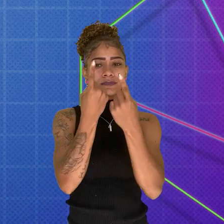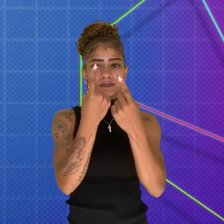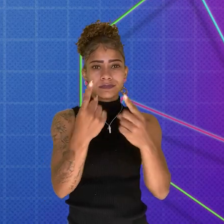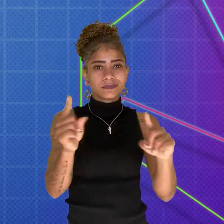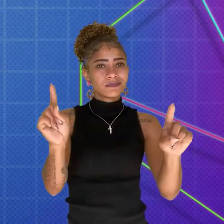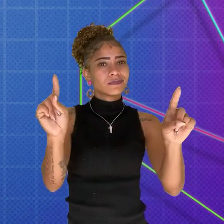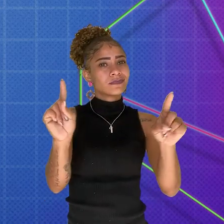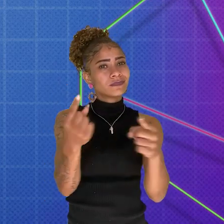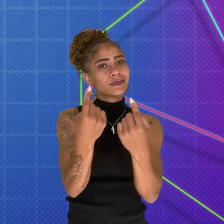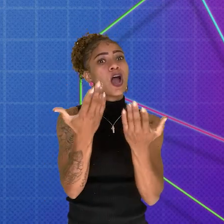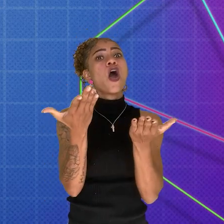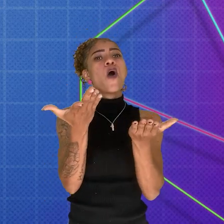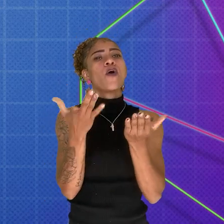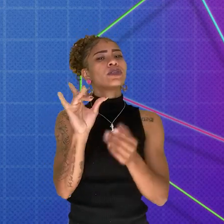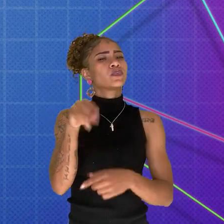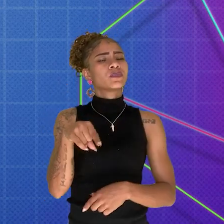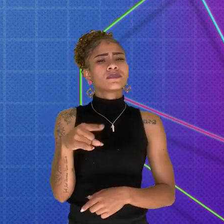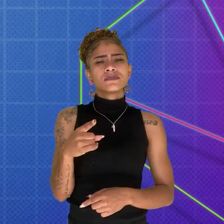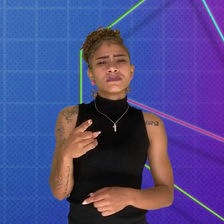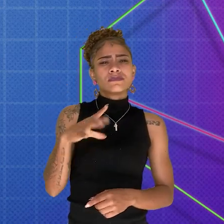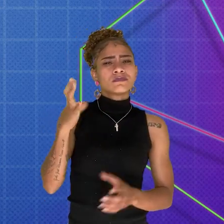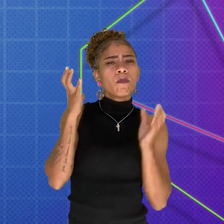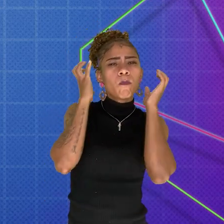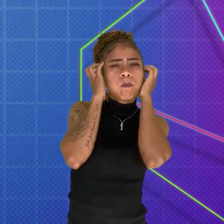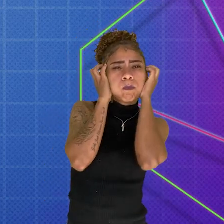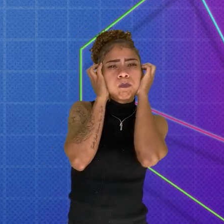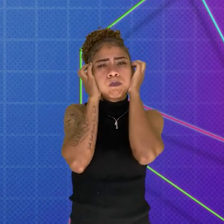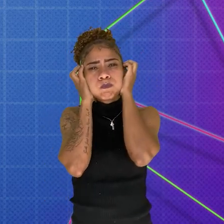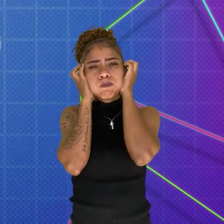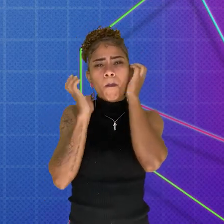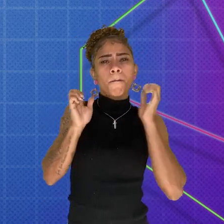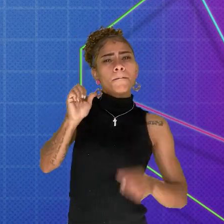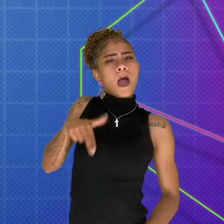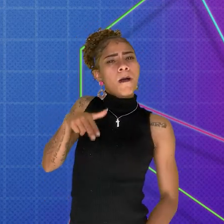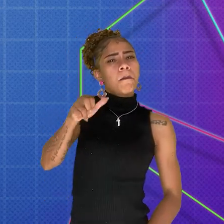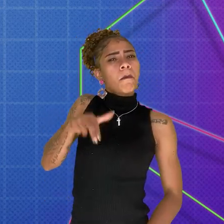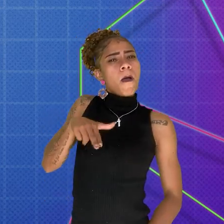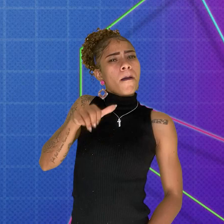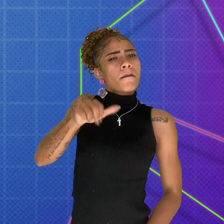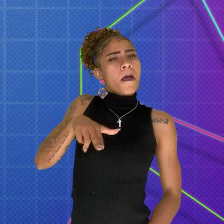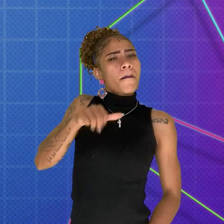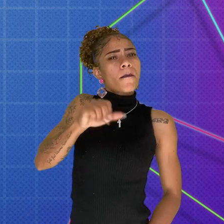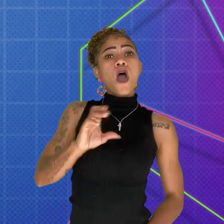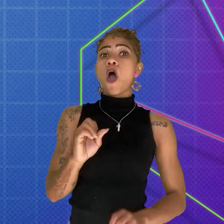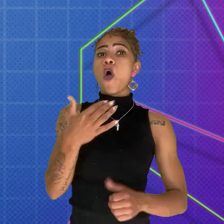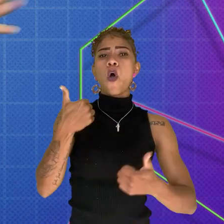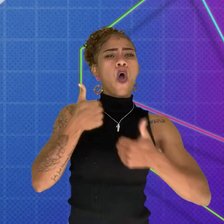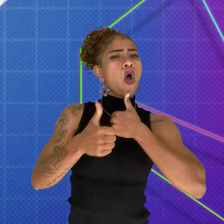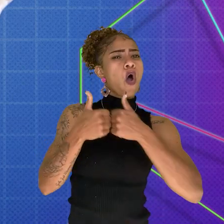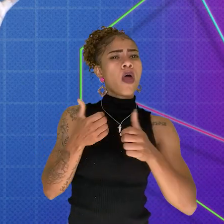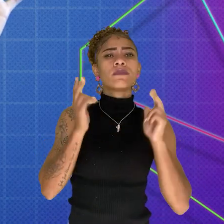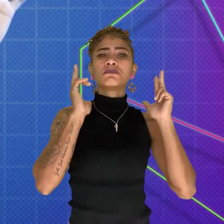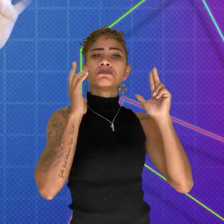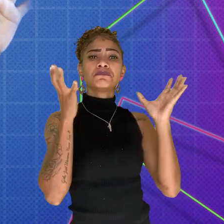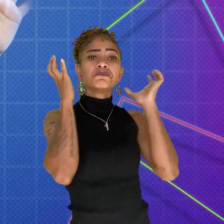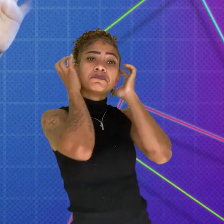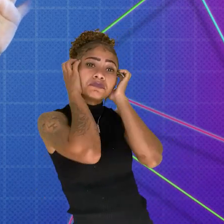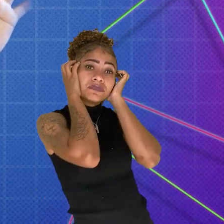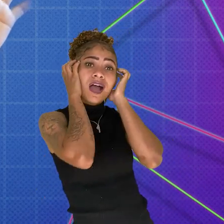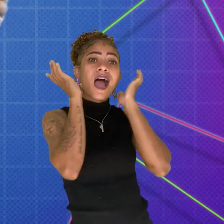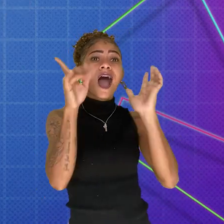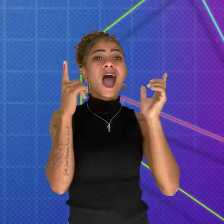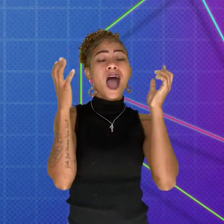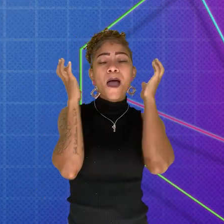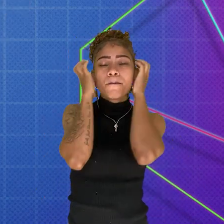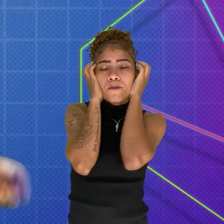da música. Hoje, não é raro ver pessoas com fones de ouvido caminhando pelas ruas em transportes públicos ou apenas curtindo o momento em